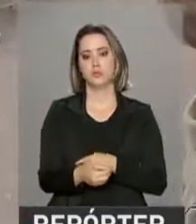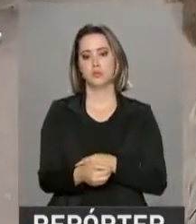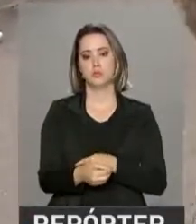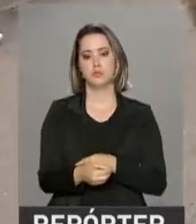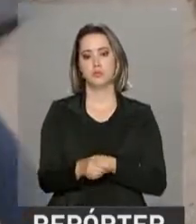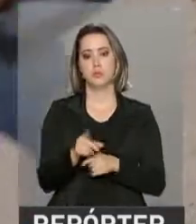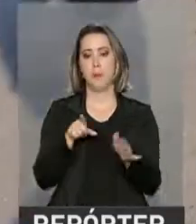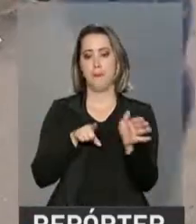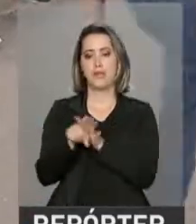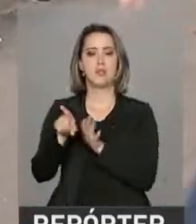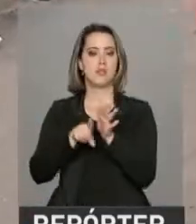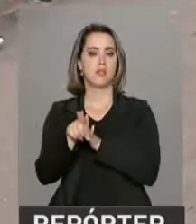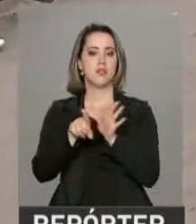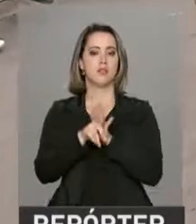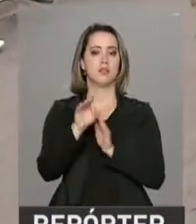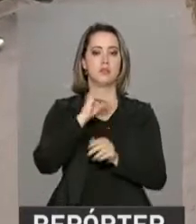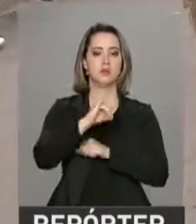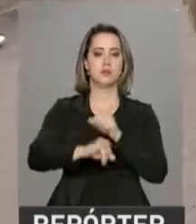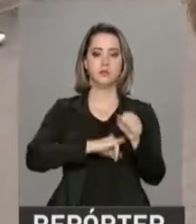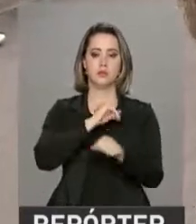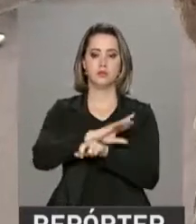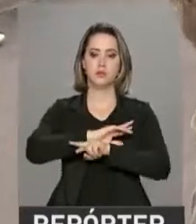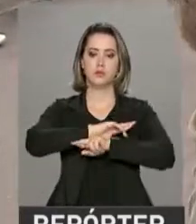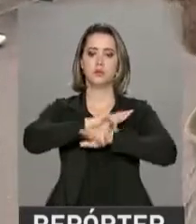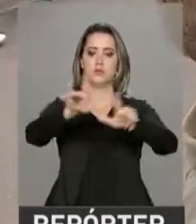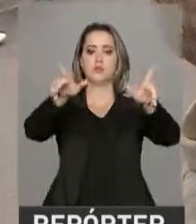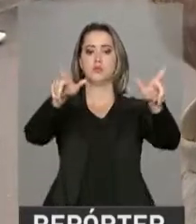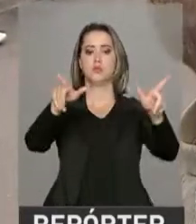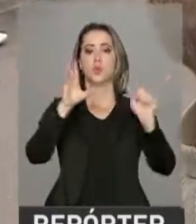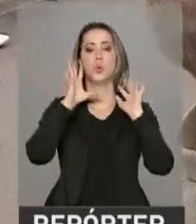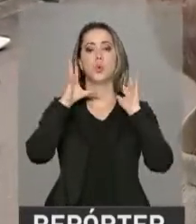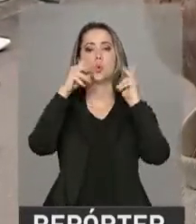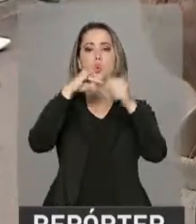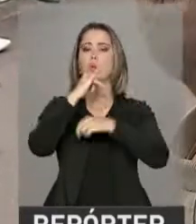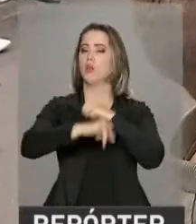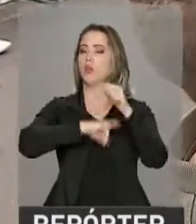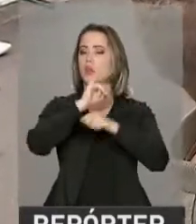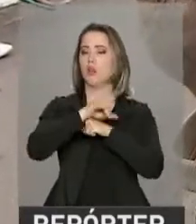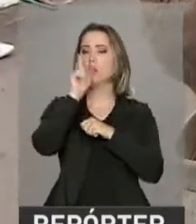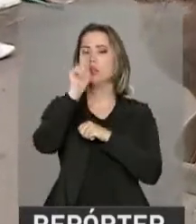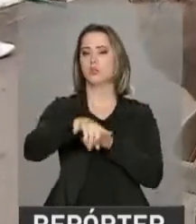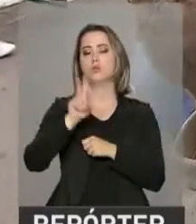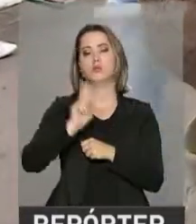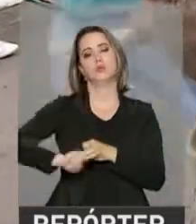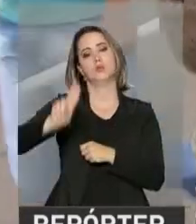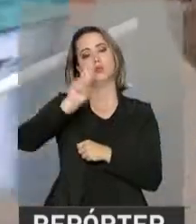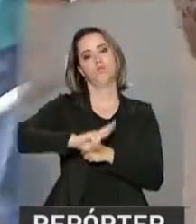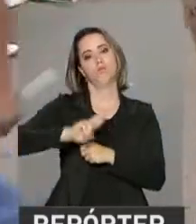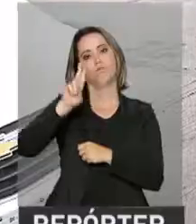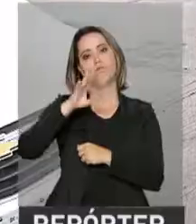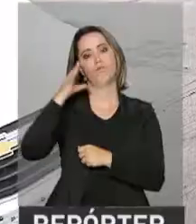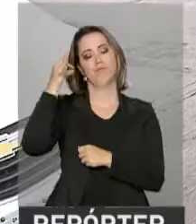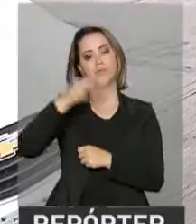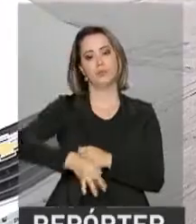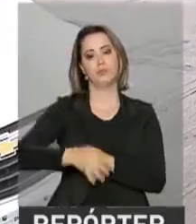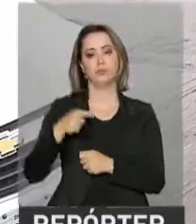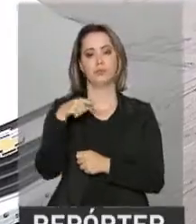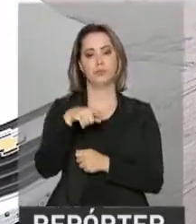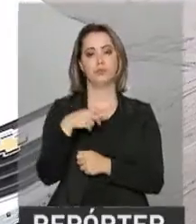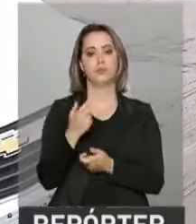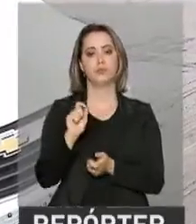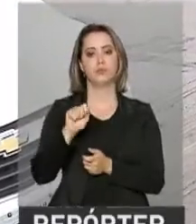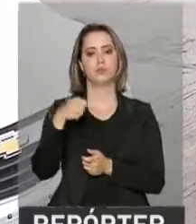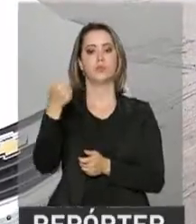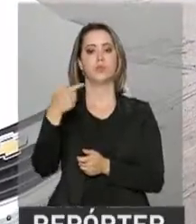pesquisa na internet tudo hoje a internet é uma ferramenta essencial final incitem